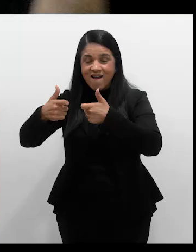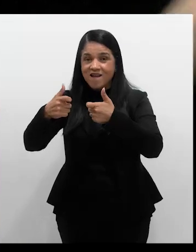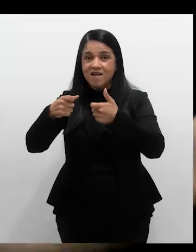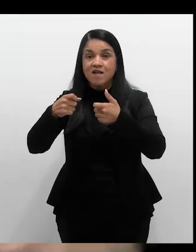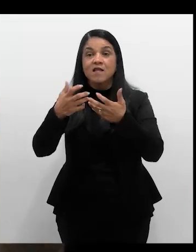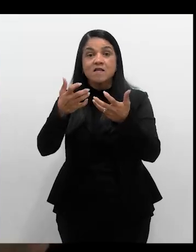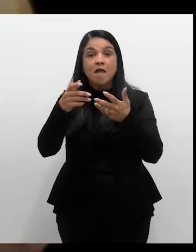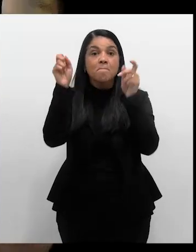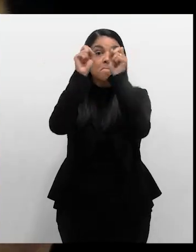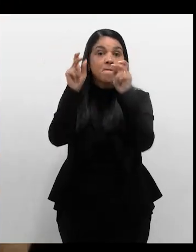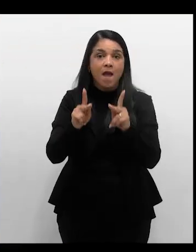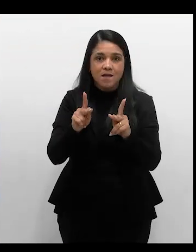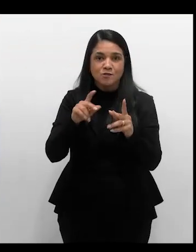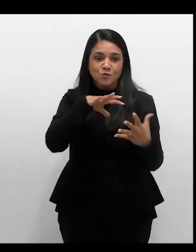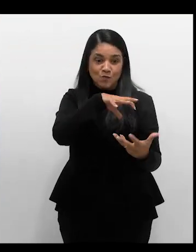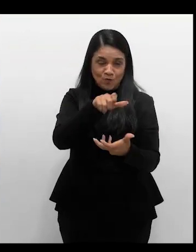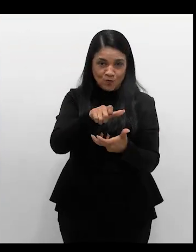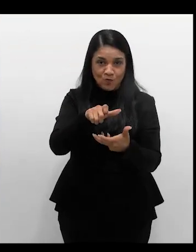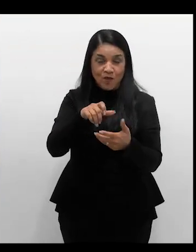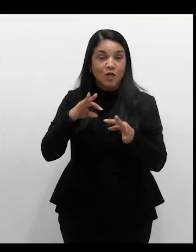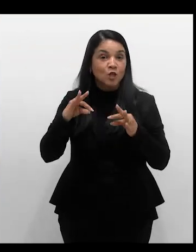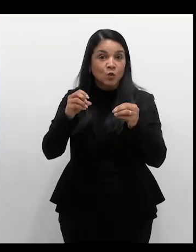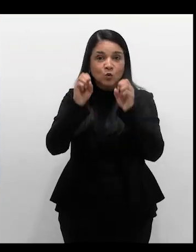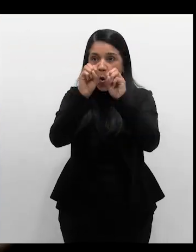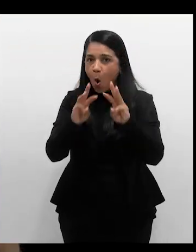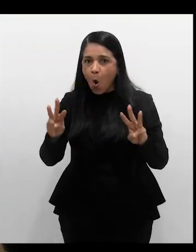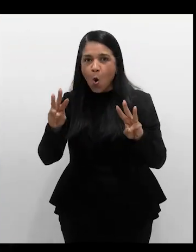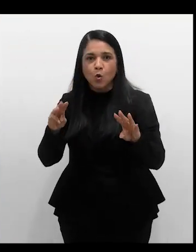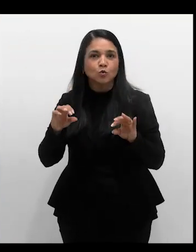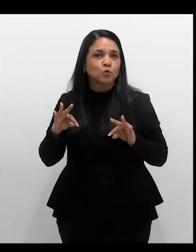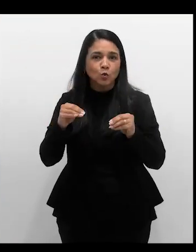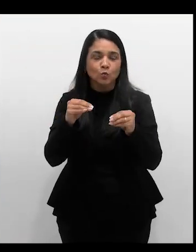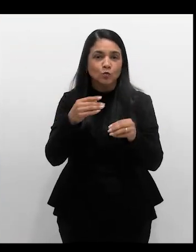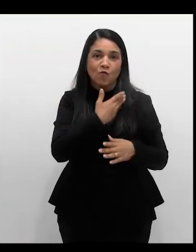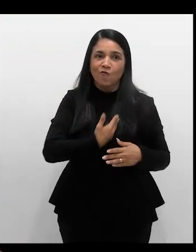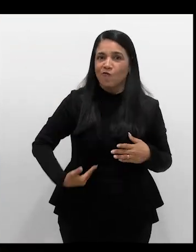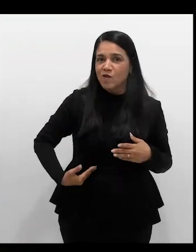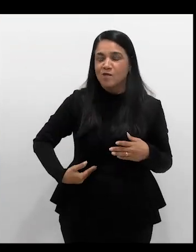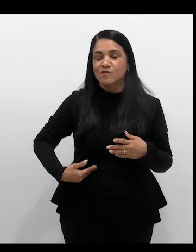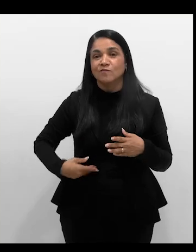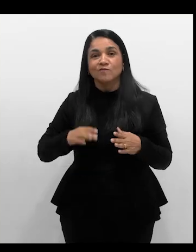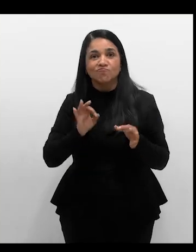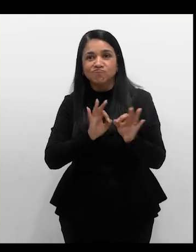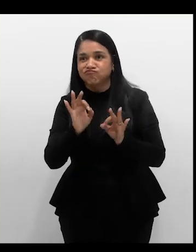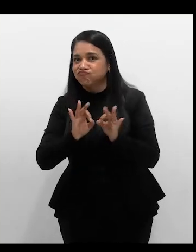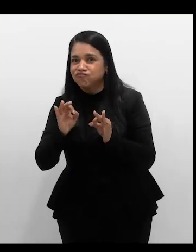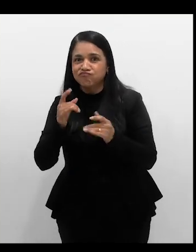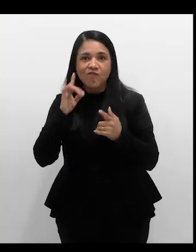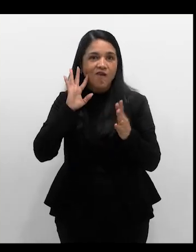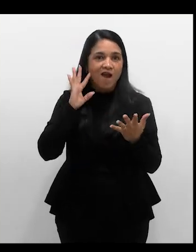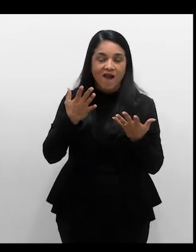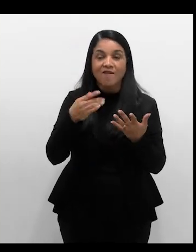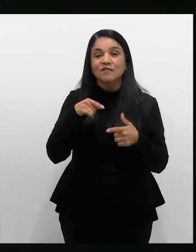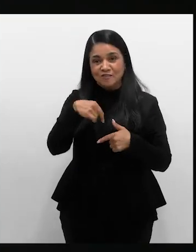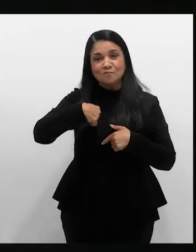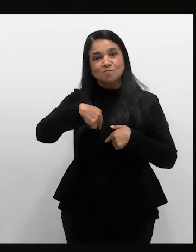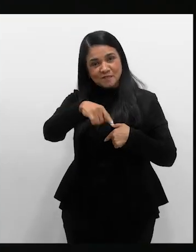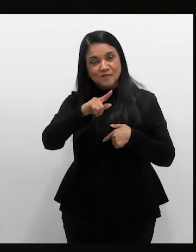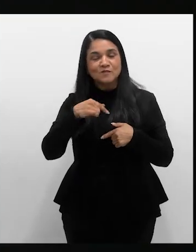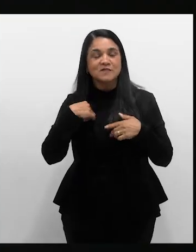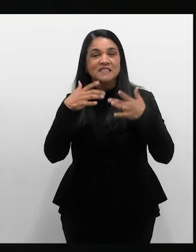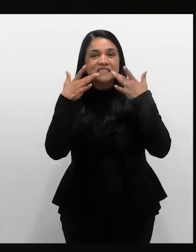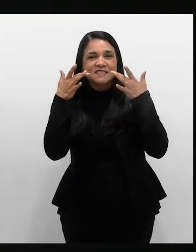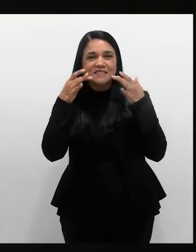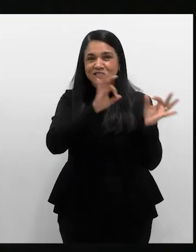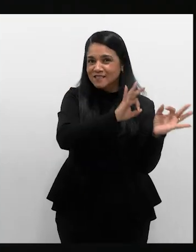governos e todos mais, né, para conseguir essa empreitada. Agora, se ele consegue ou não, vocês vão ter que ir no teatro. Tem que ir no teatro para